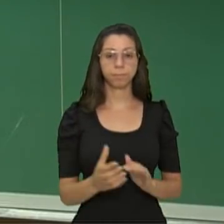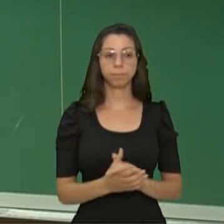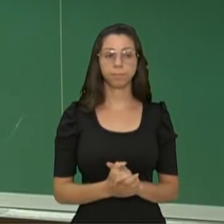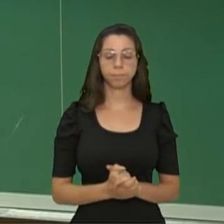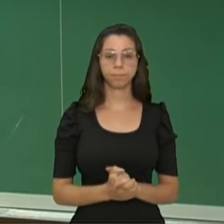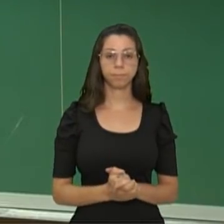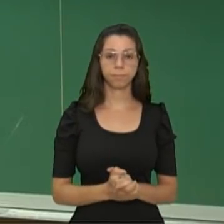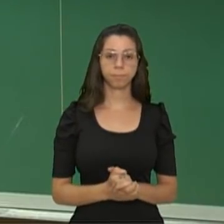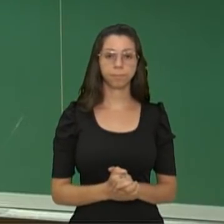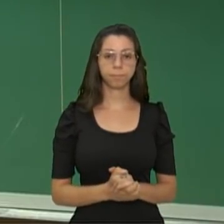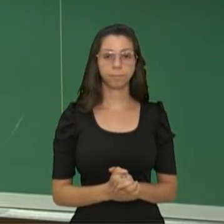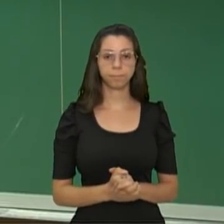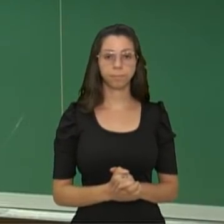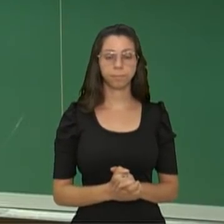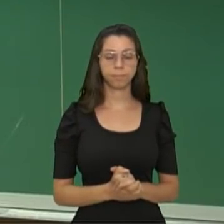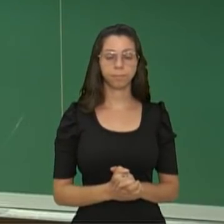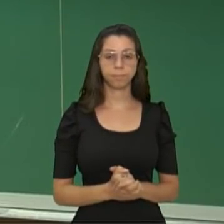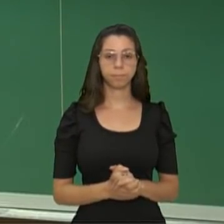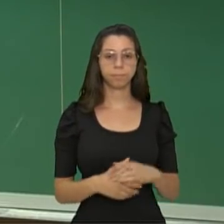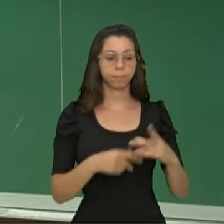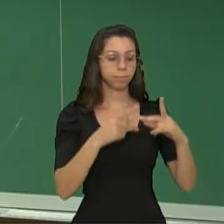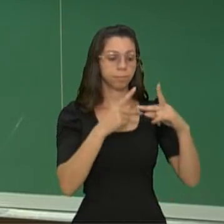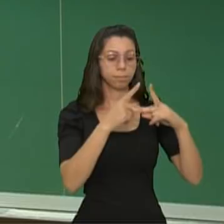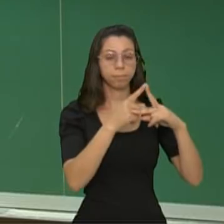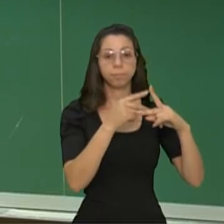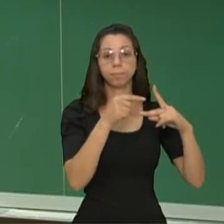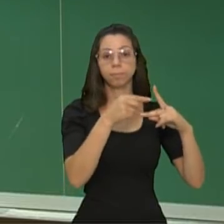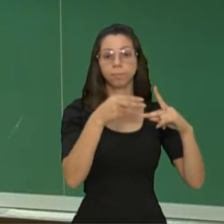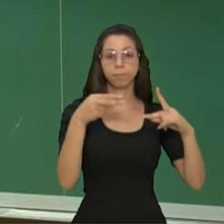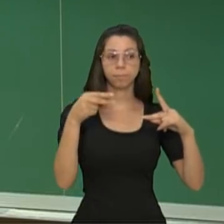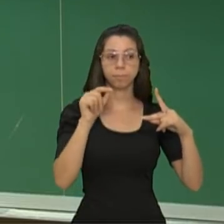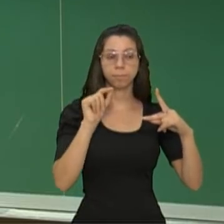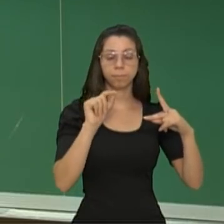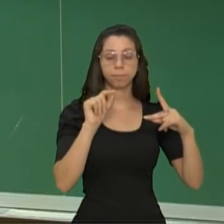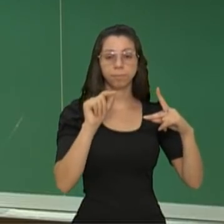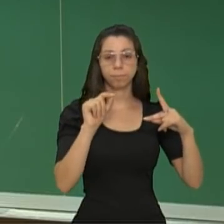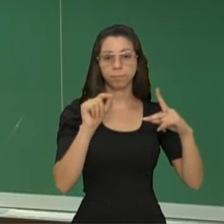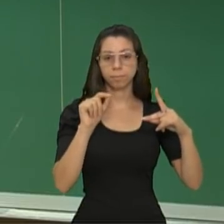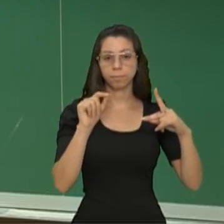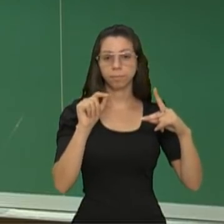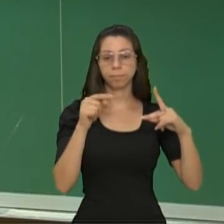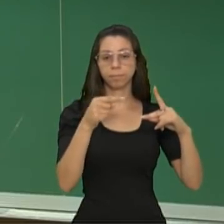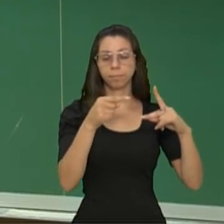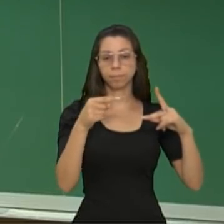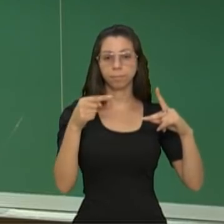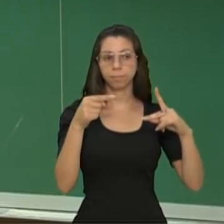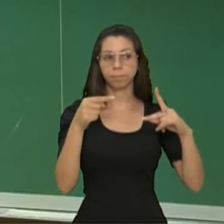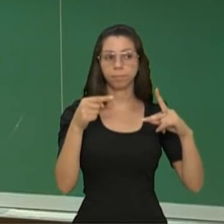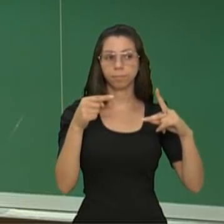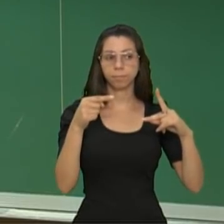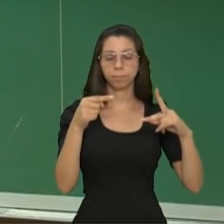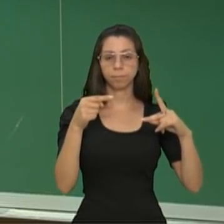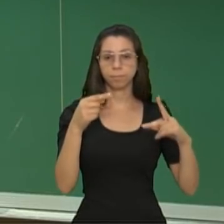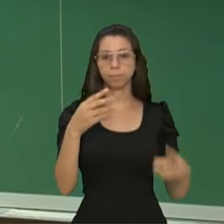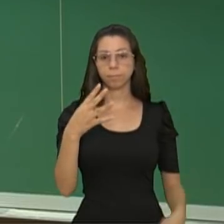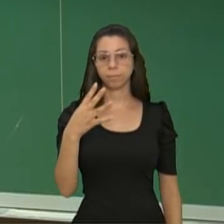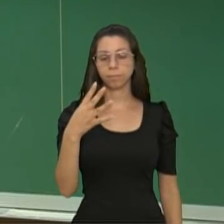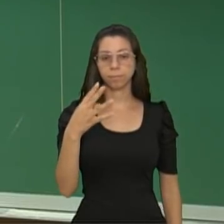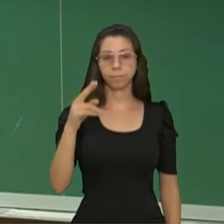C. Delta vai ser igual, vale menos 4B elevado ao